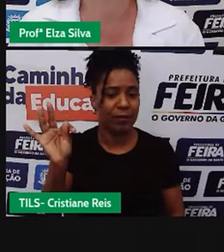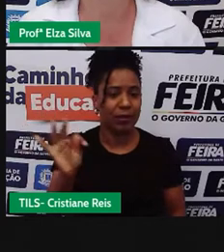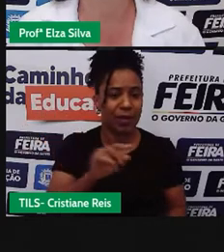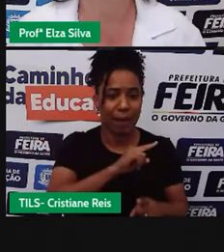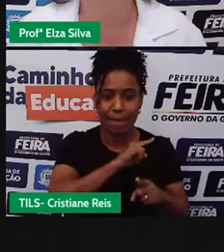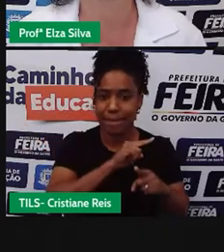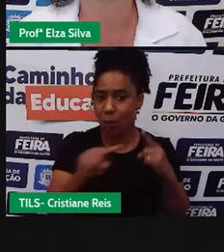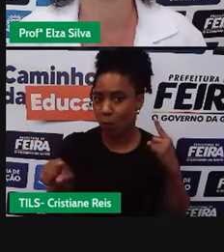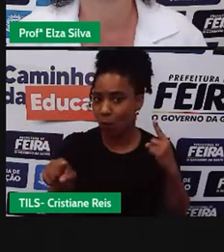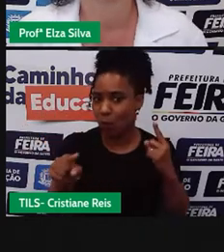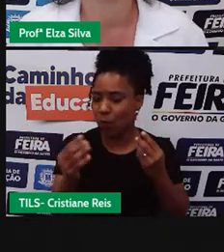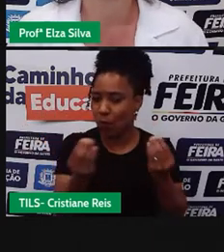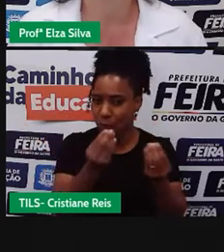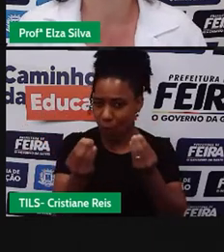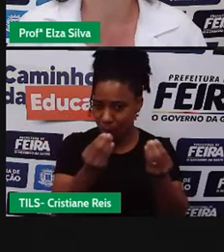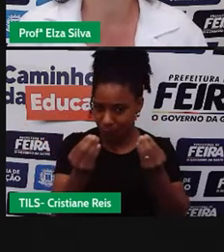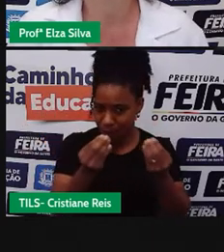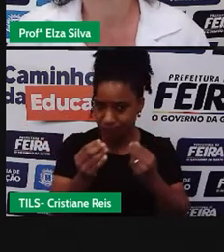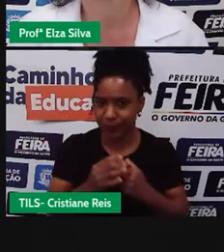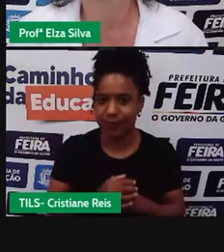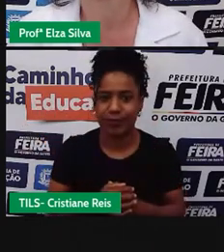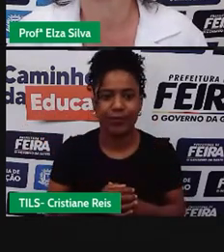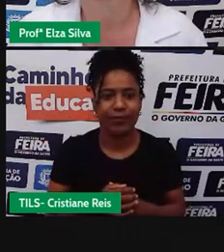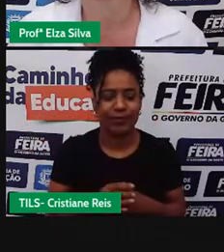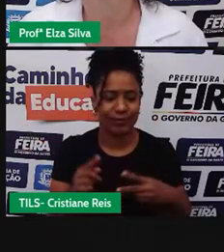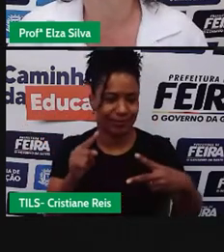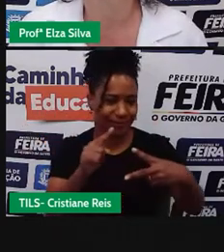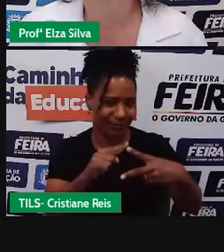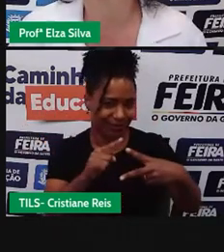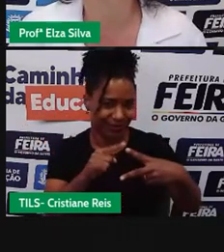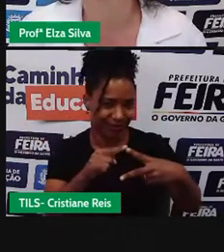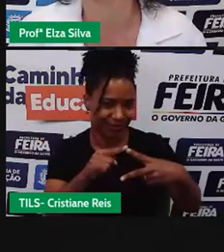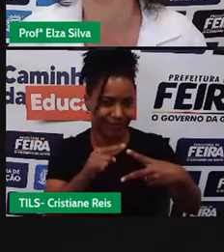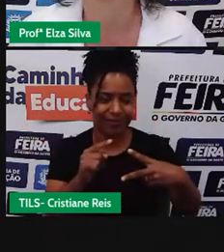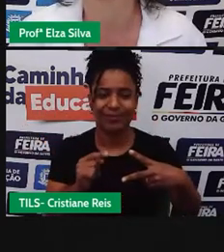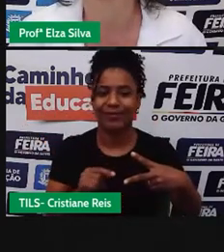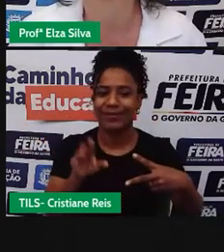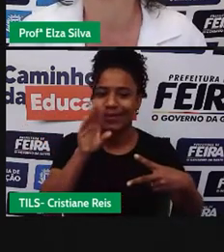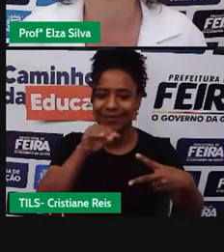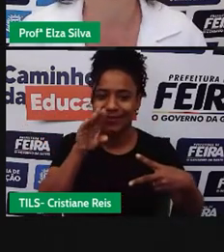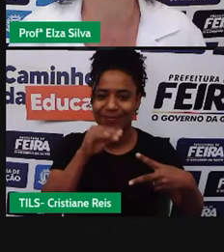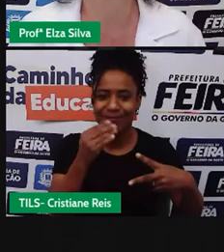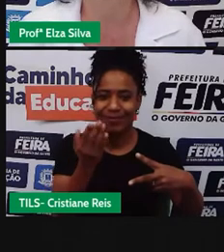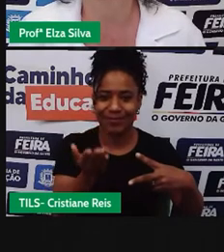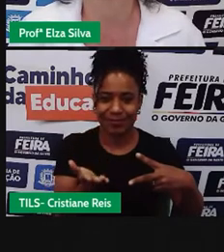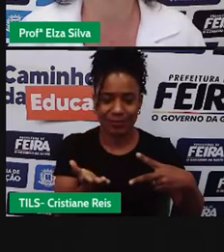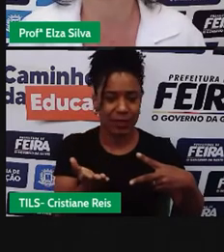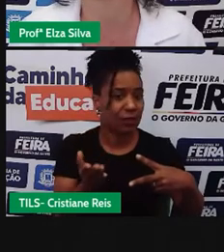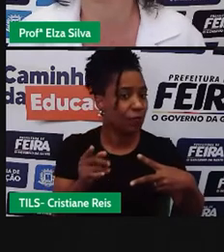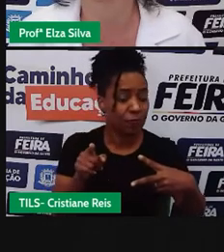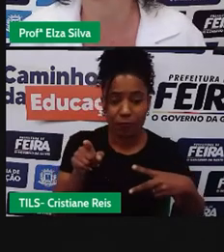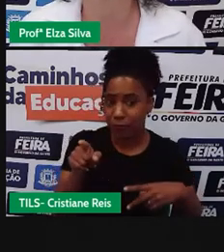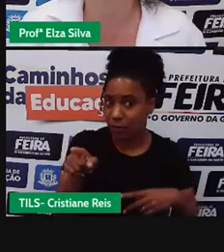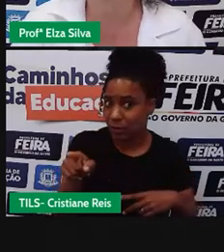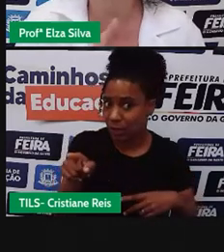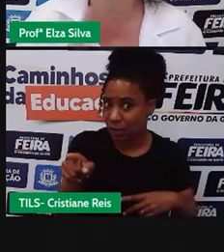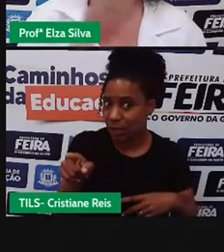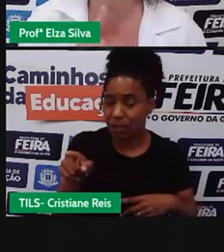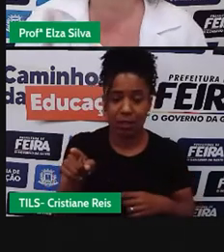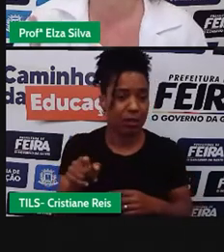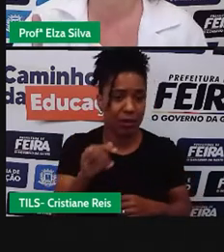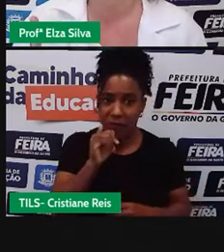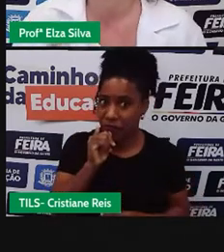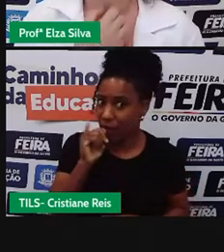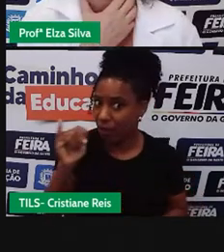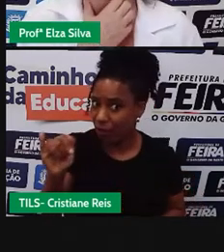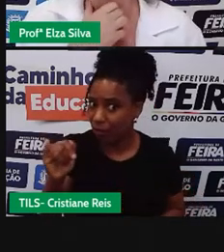Se liga aí no exemplo. You must not tell it to anyone. Você não deve contar isso a